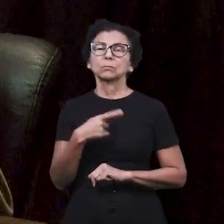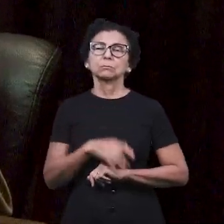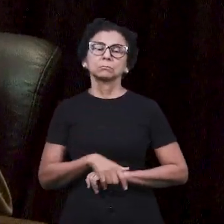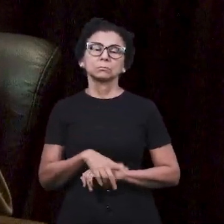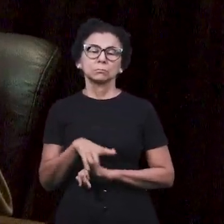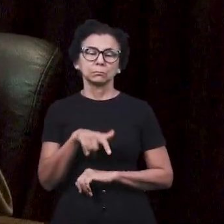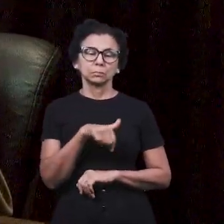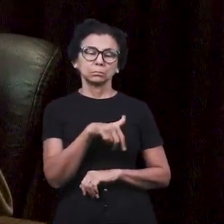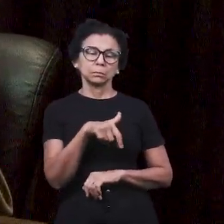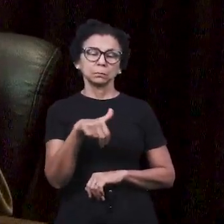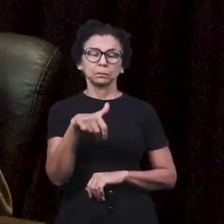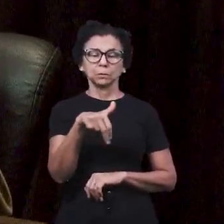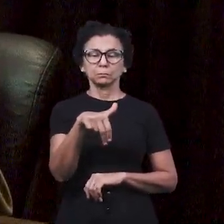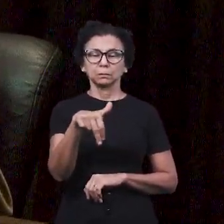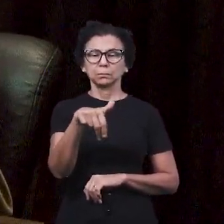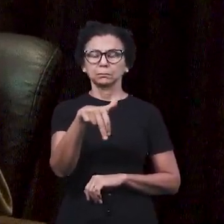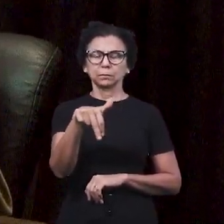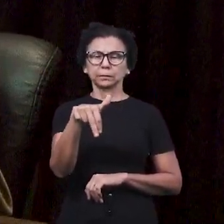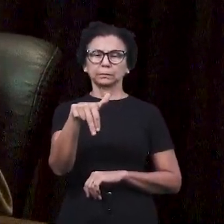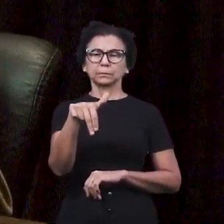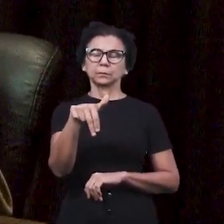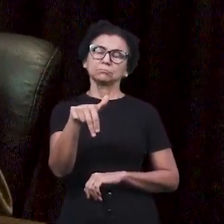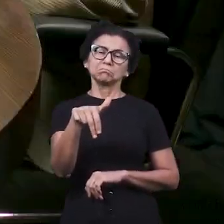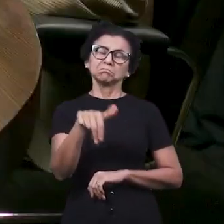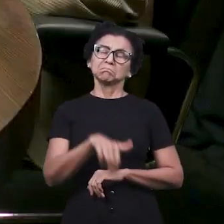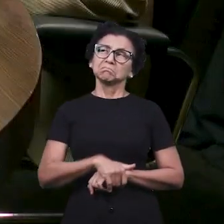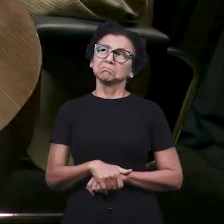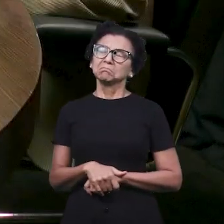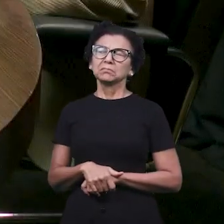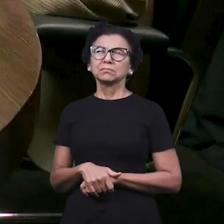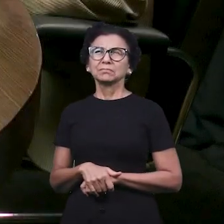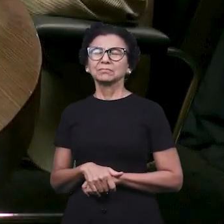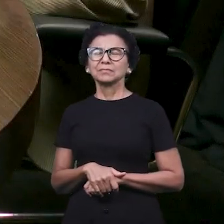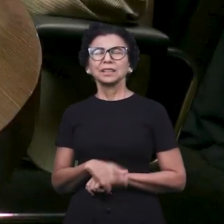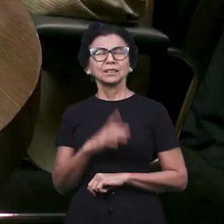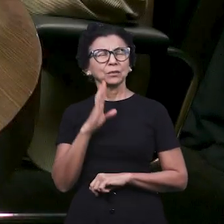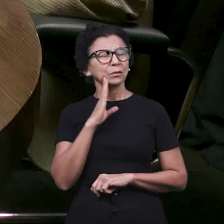bairro dele, e